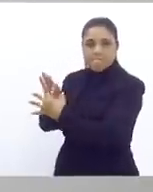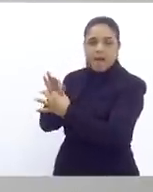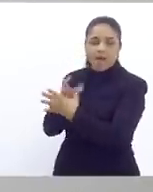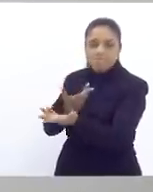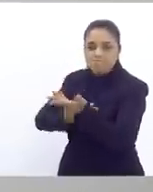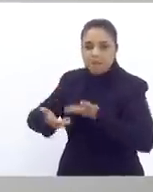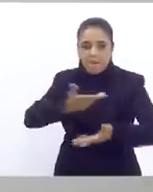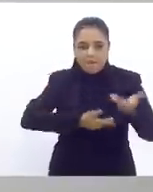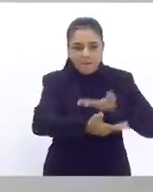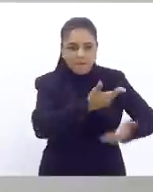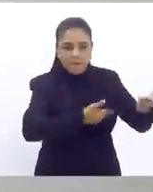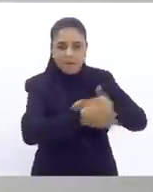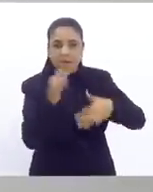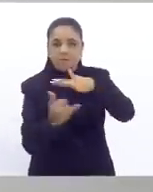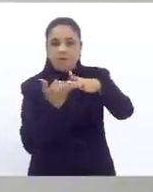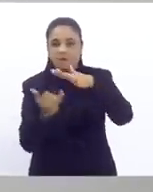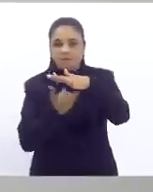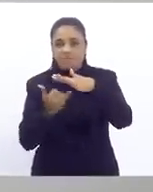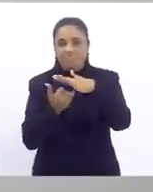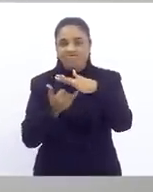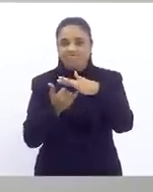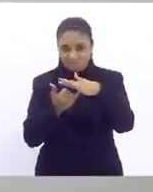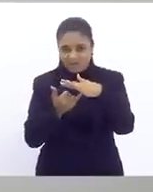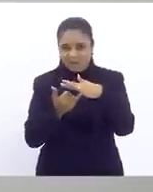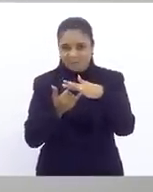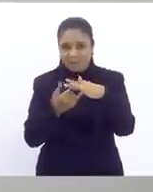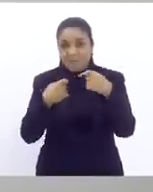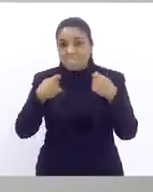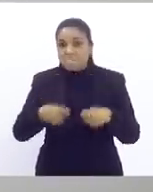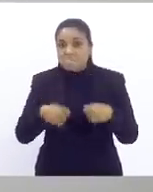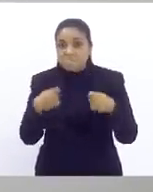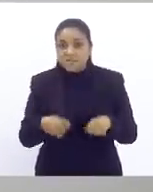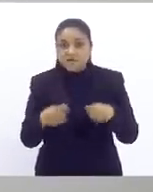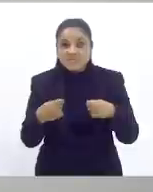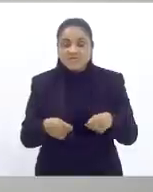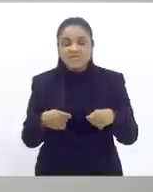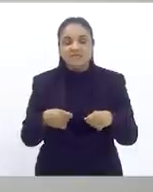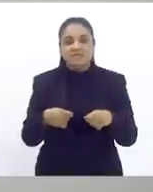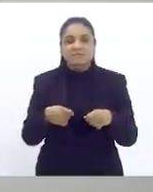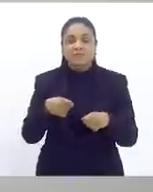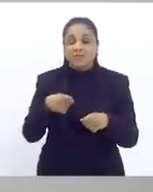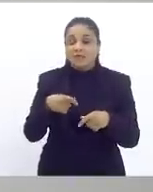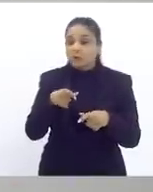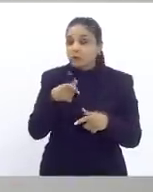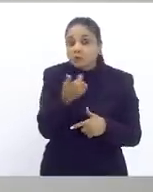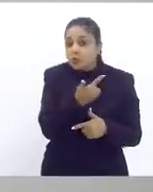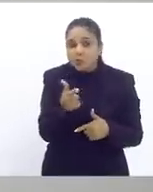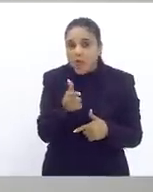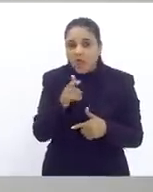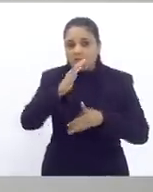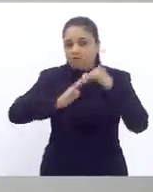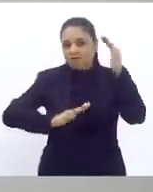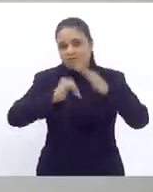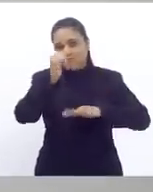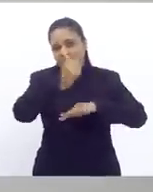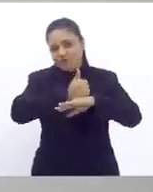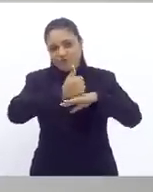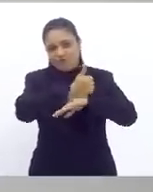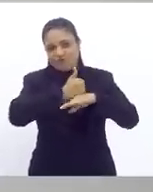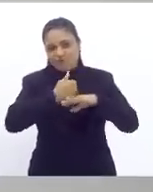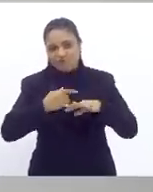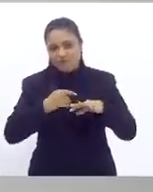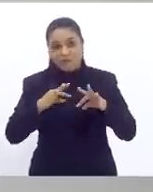mas às vezes o cobertor é curto a gente não tem a gente suficiente para cuidar do Estado inteiro entendeu